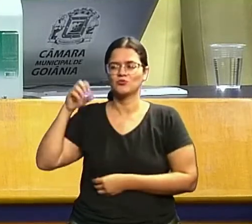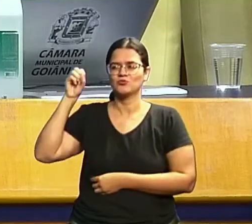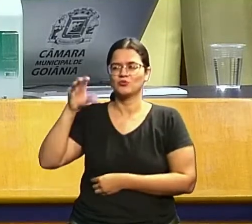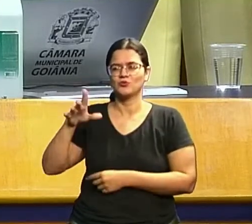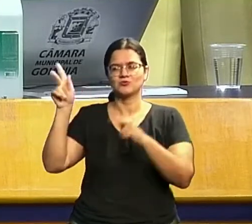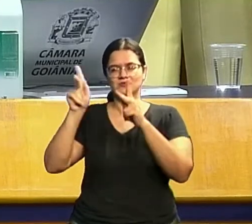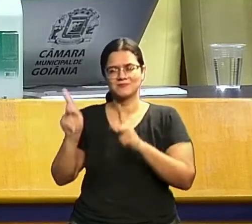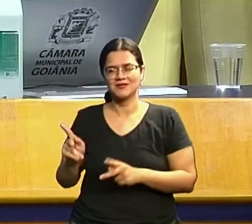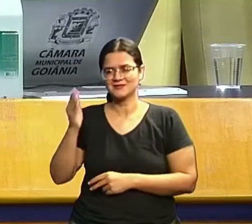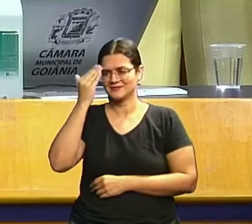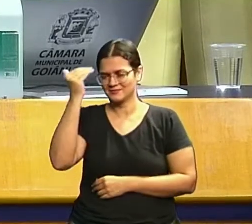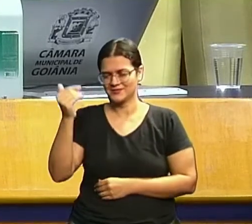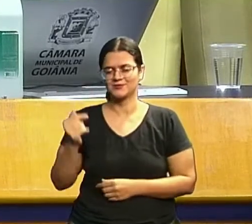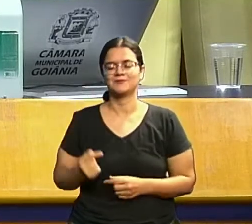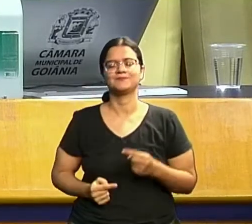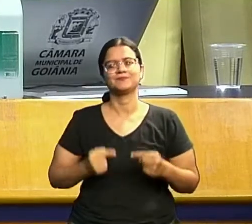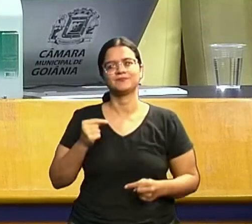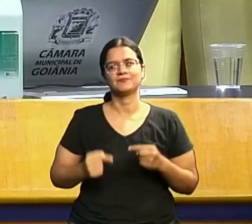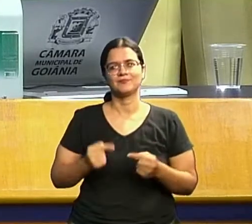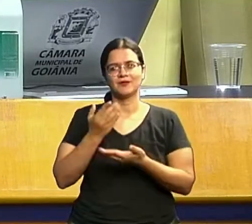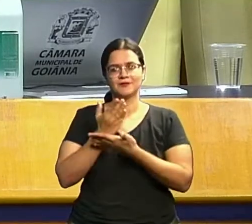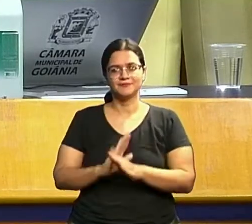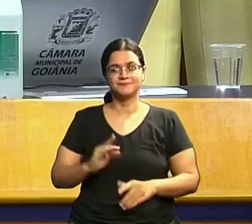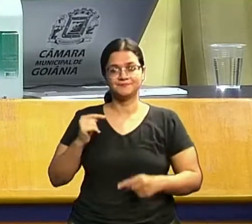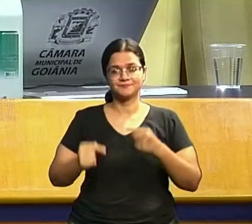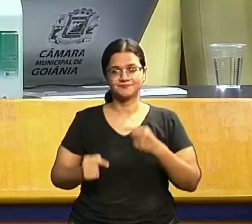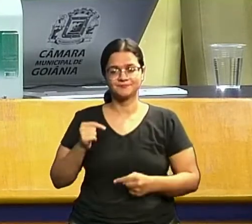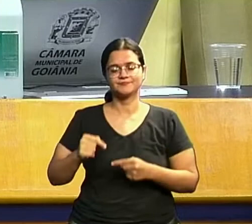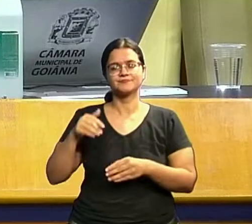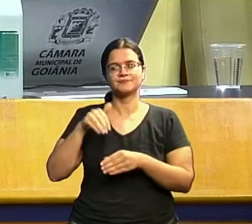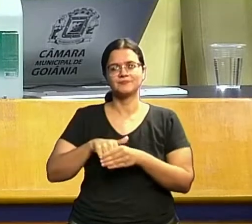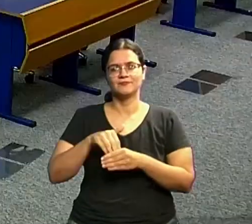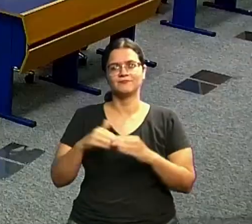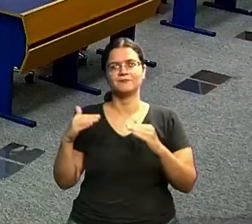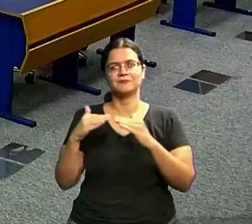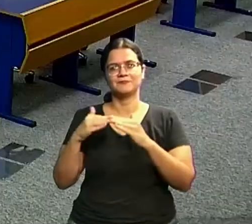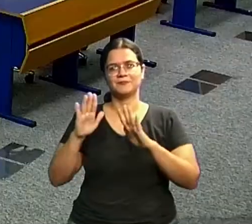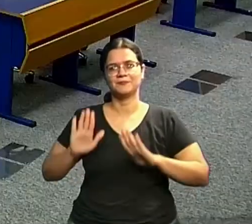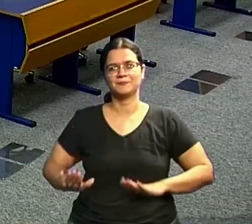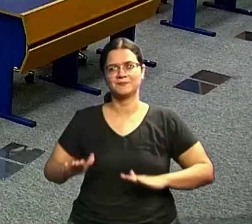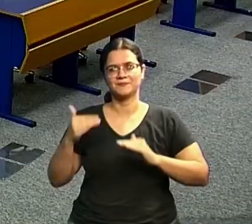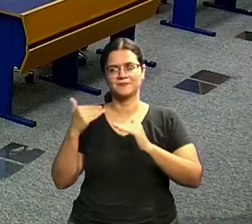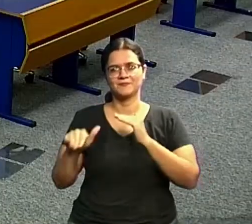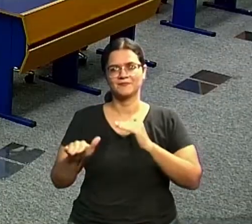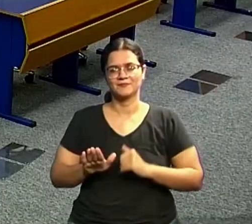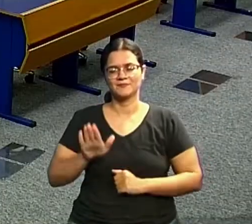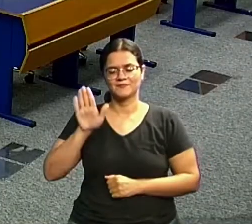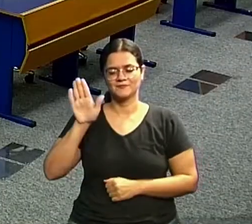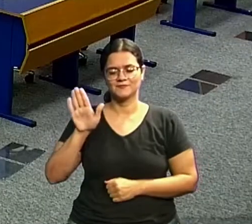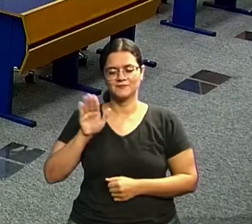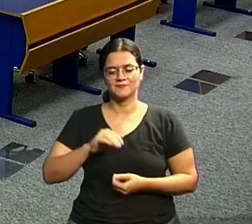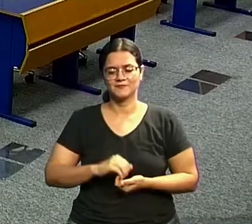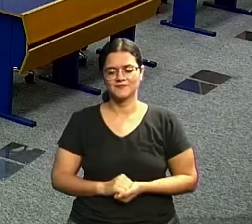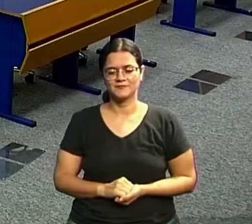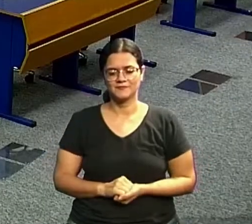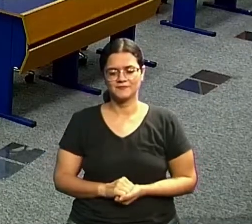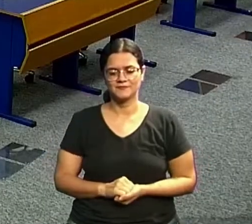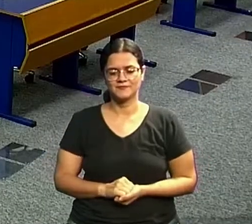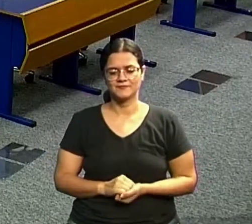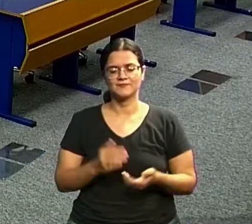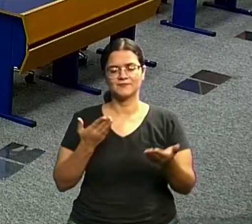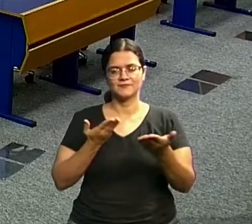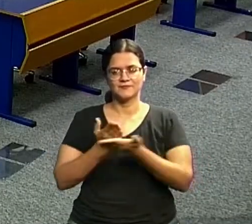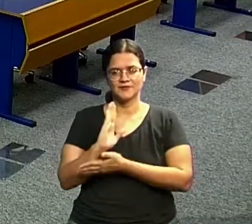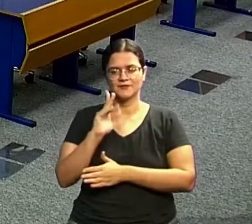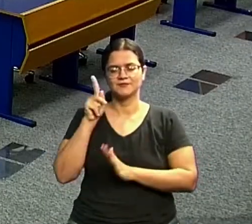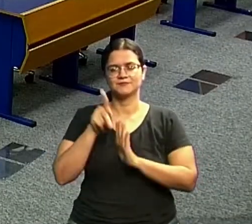sabedoria. Em discussão, encerrada a discussão, em votação, os favoráveis permaneçam como estão. Os contrários se